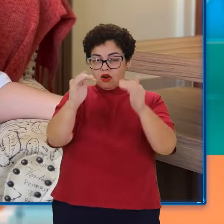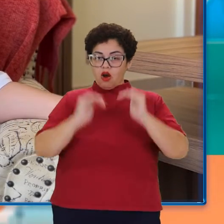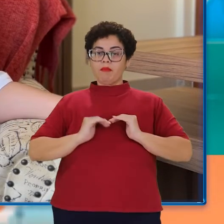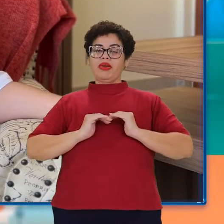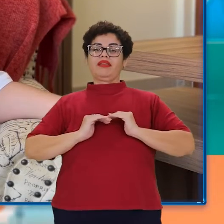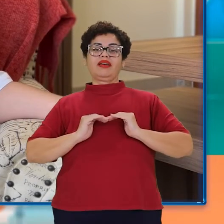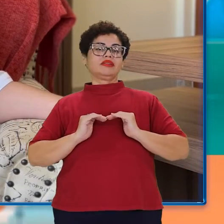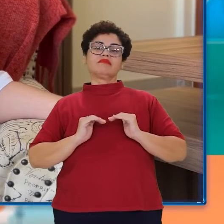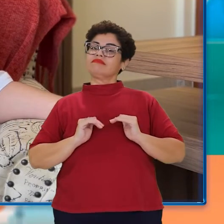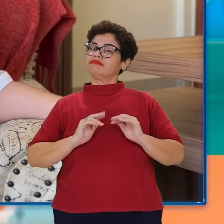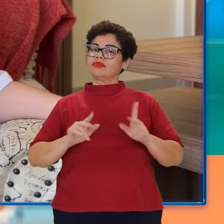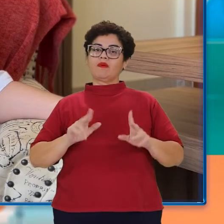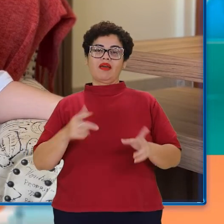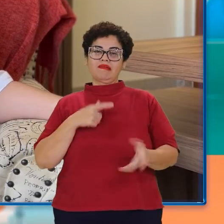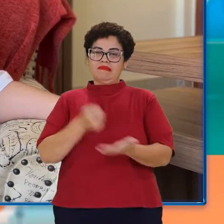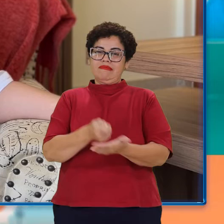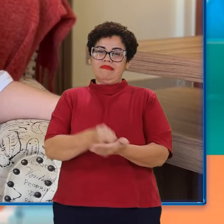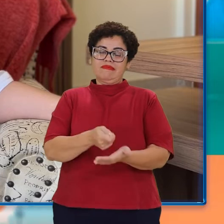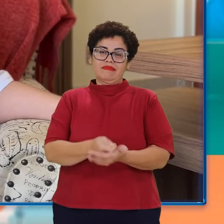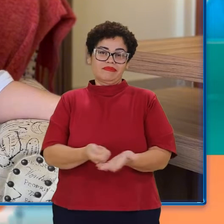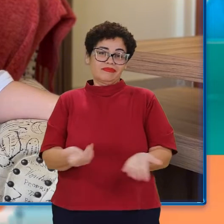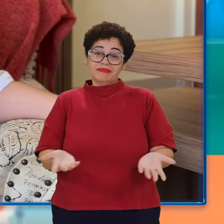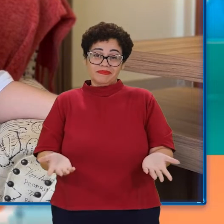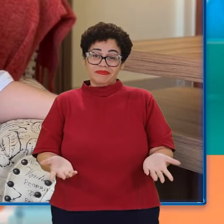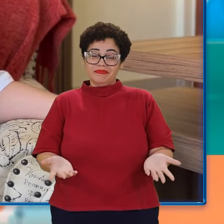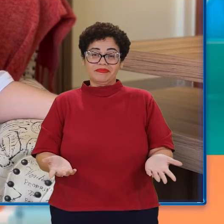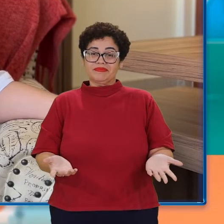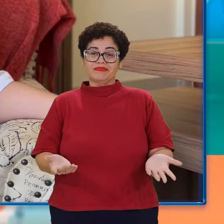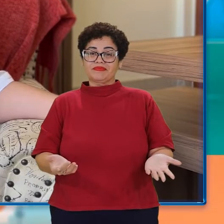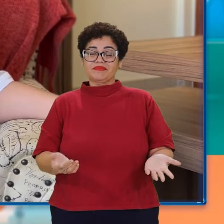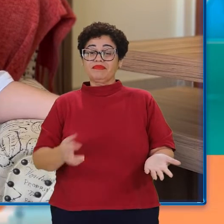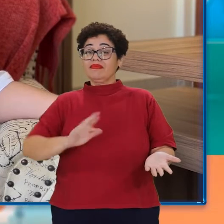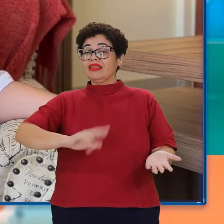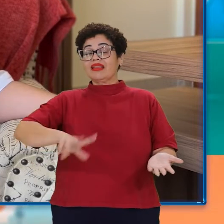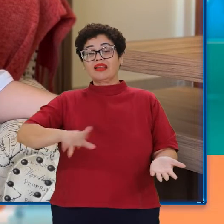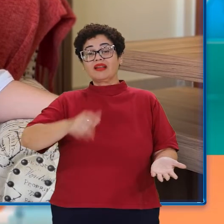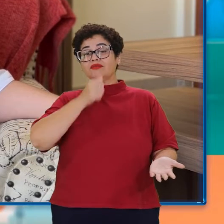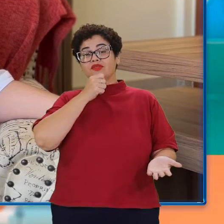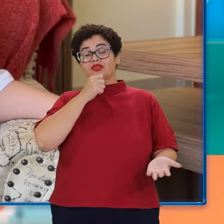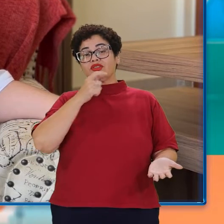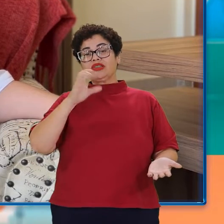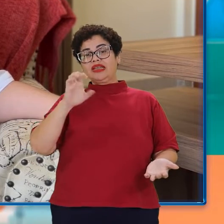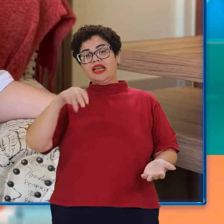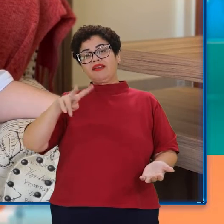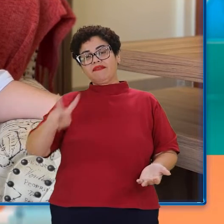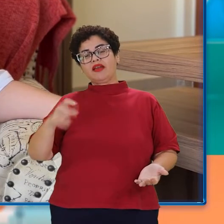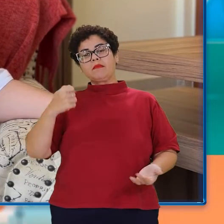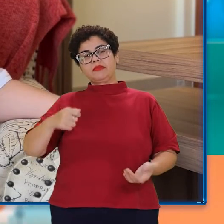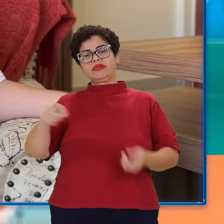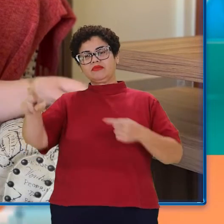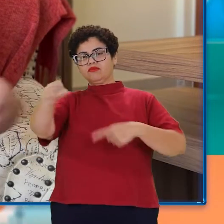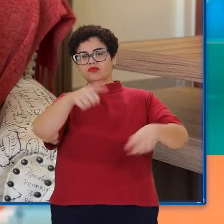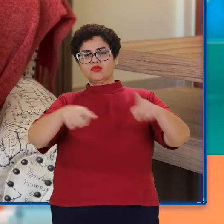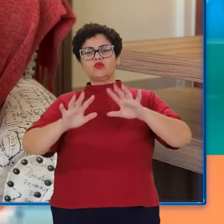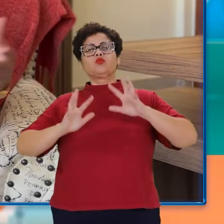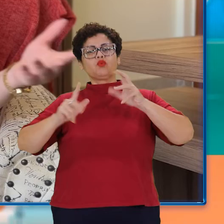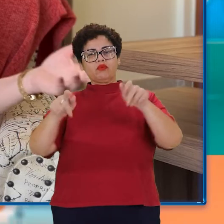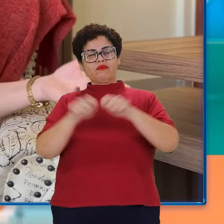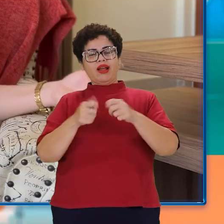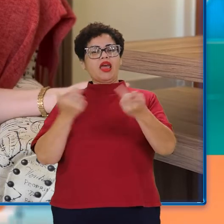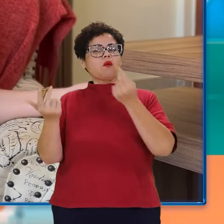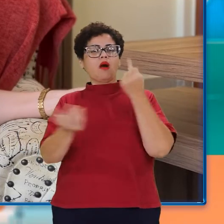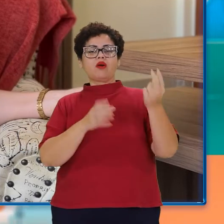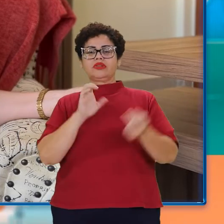quero. Então, eu não vou controlar o outro. E também não existe isso de que eu falo CNV, eu preciso que as